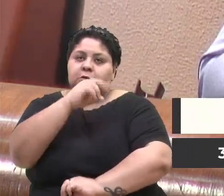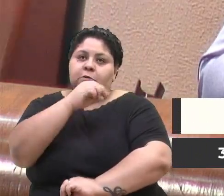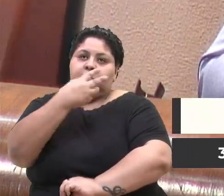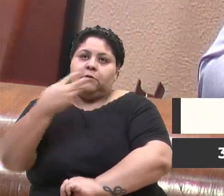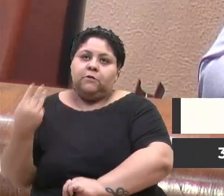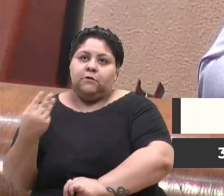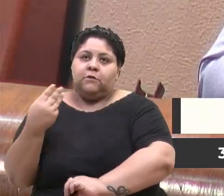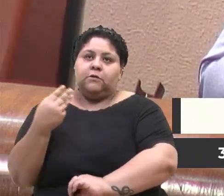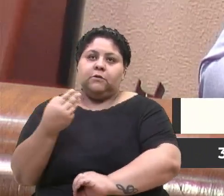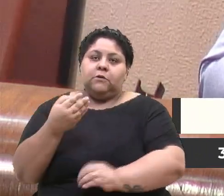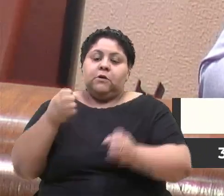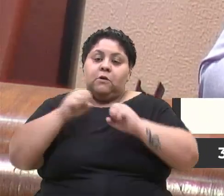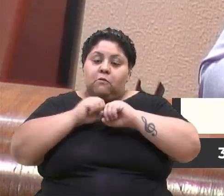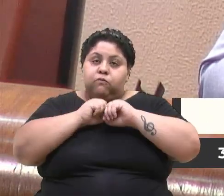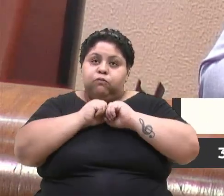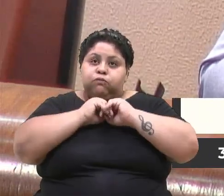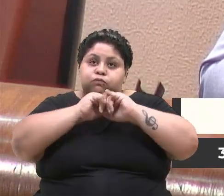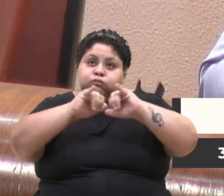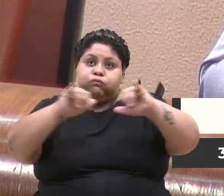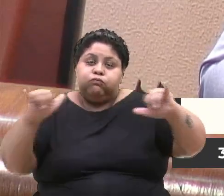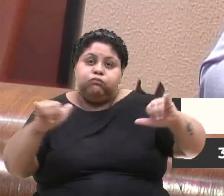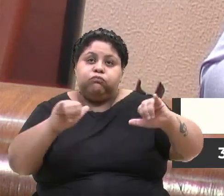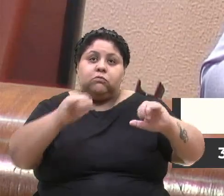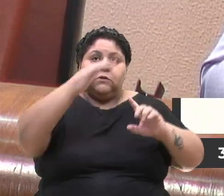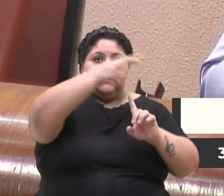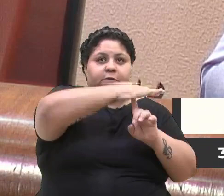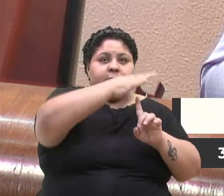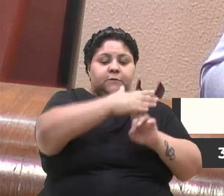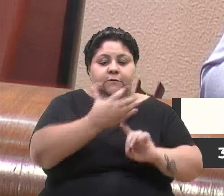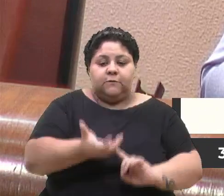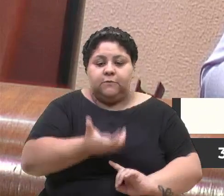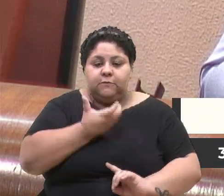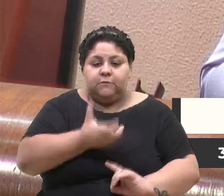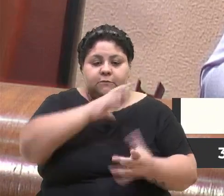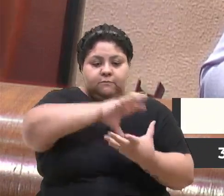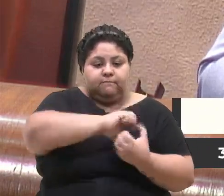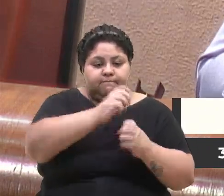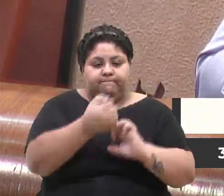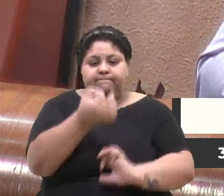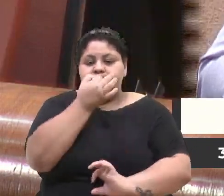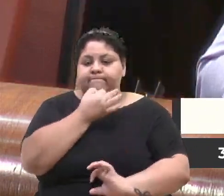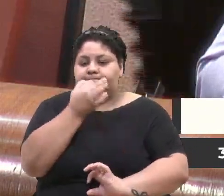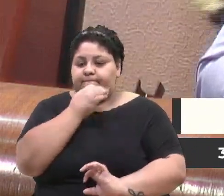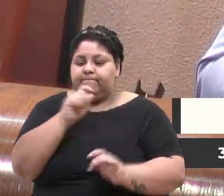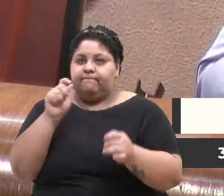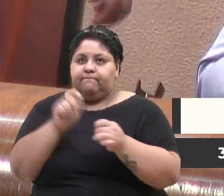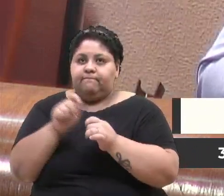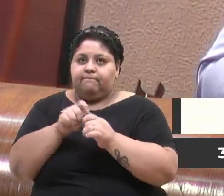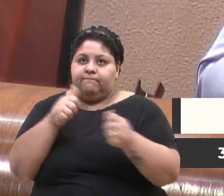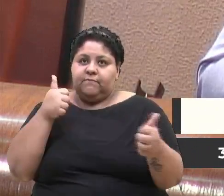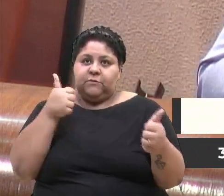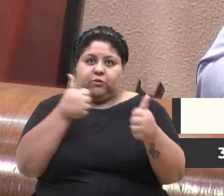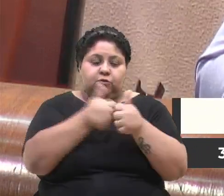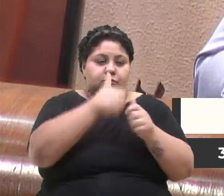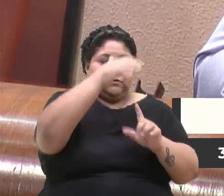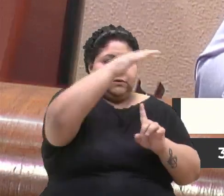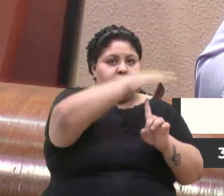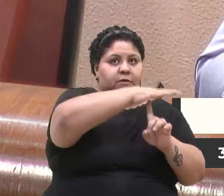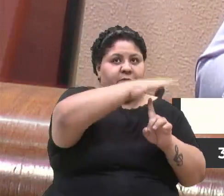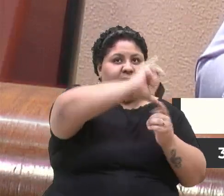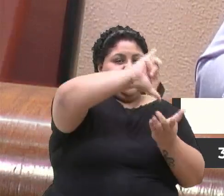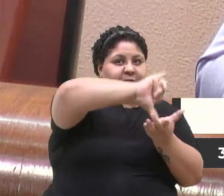para divulgação da Feira de Natal do Artesanato Caxiense a realizar-se junto à Praça Dante Alighieri.